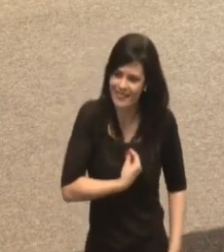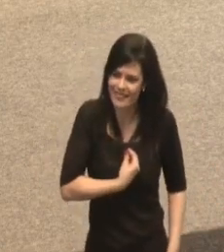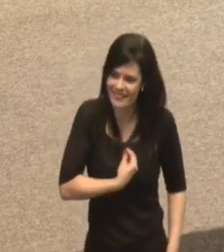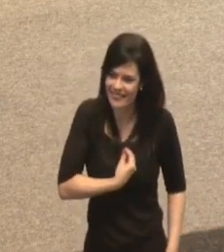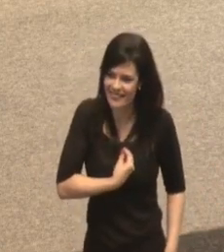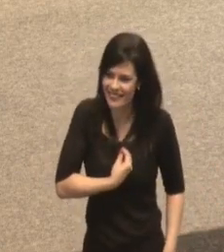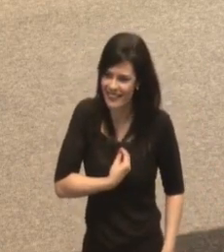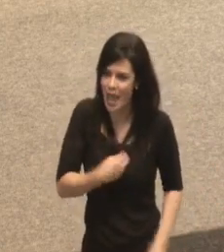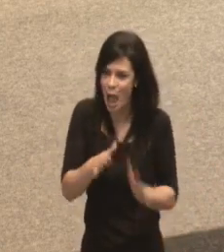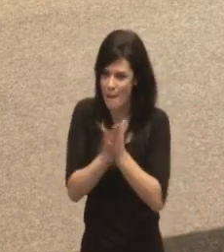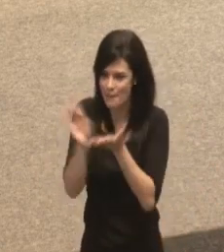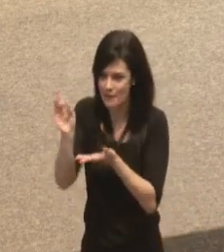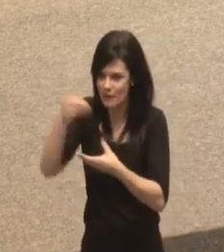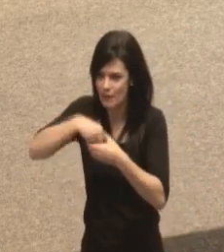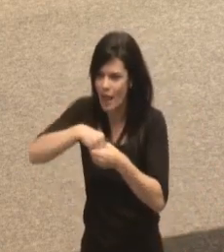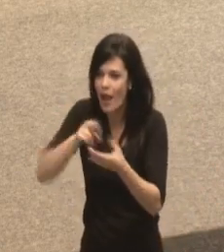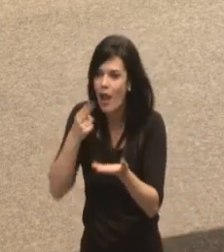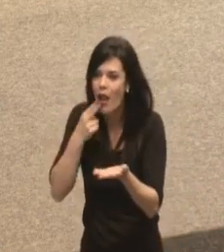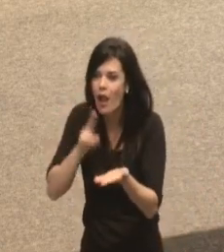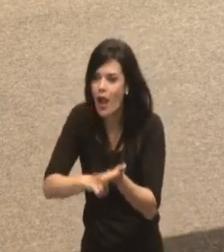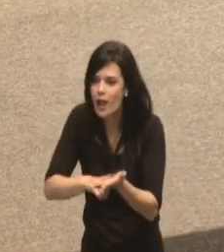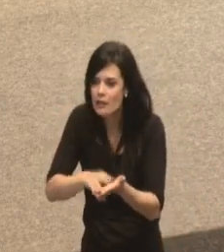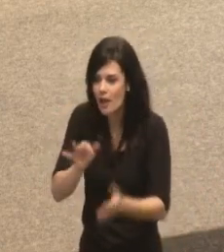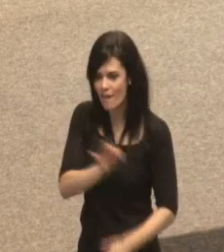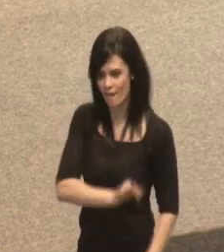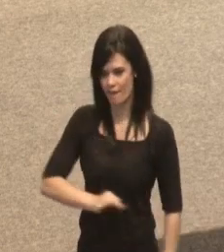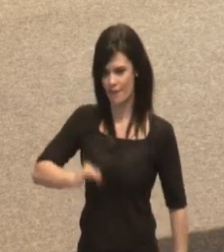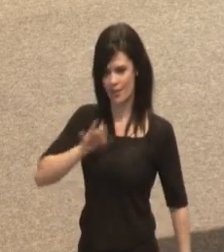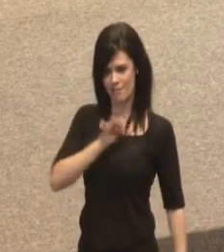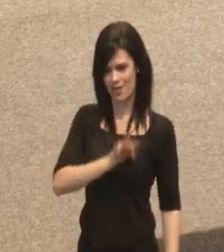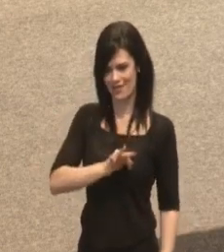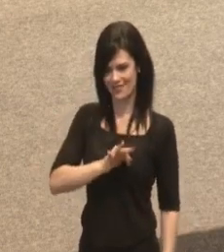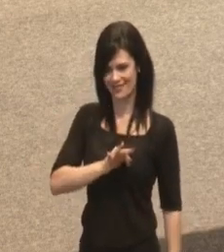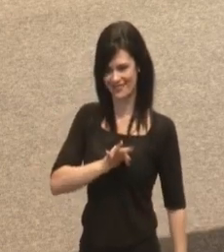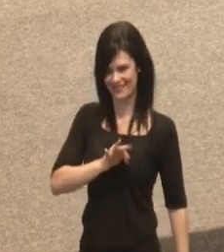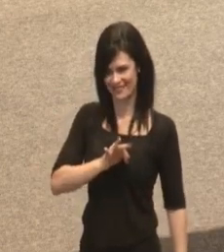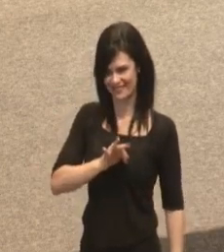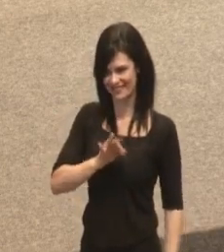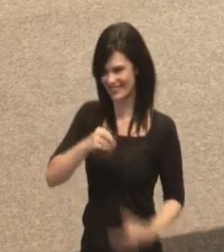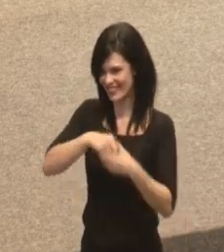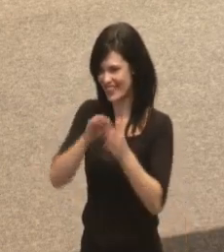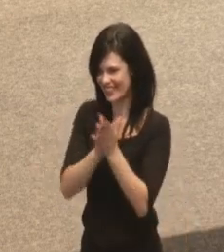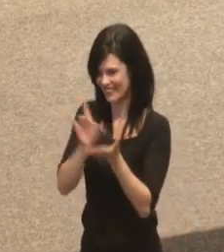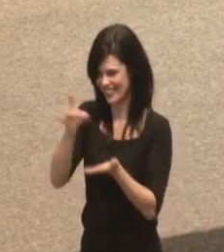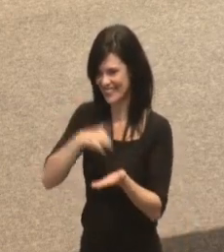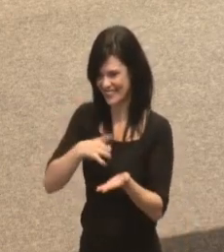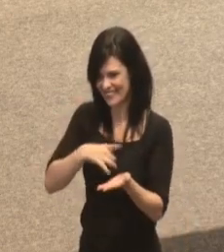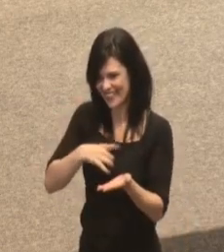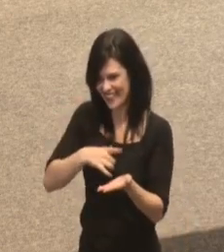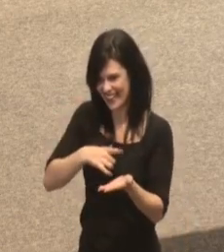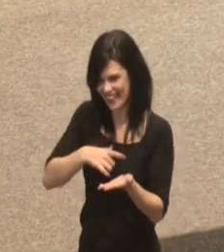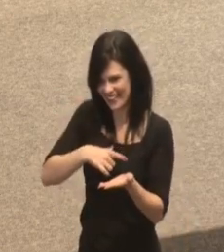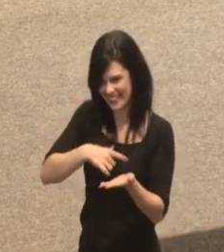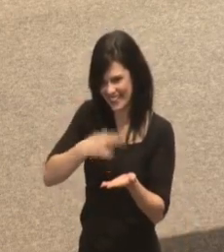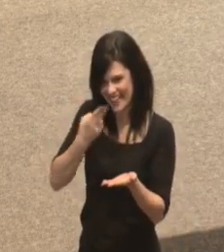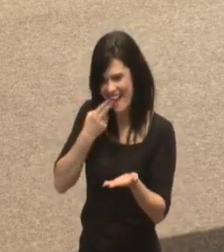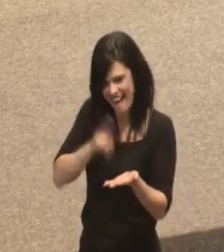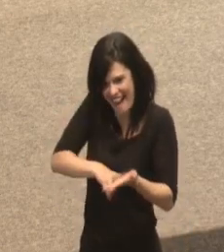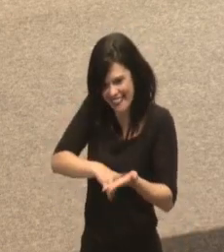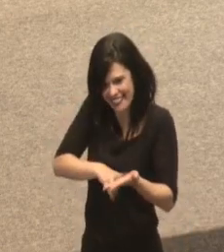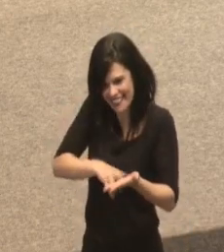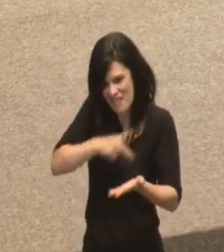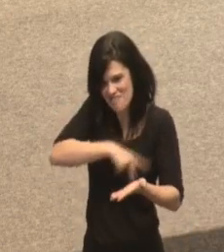Filipenses, tem 4 capítulos, 104 versículos. E num determinado momento naquela carta, o apóstolo